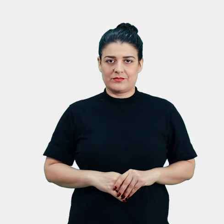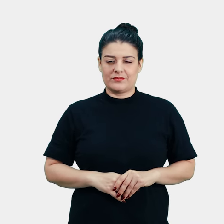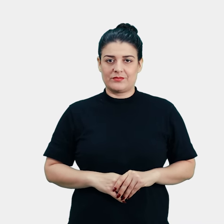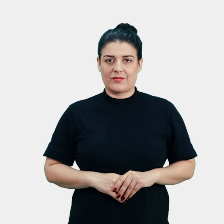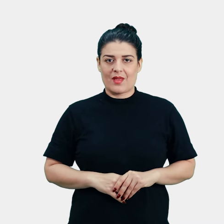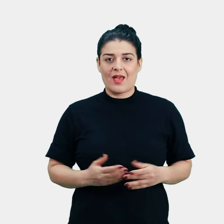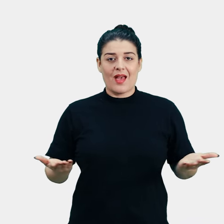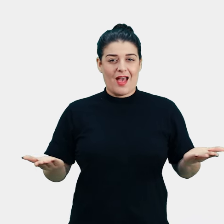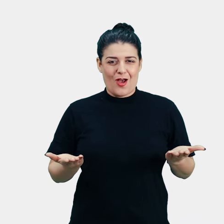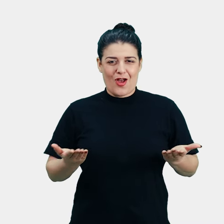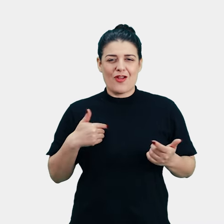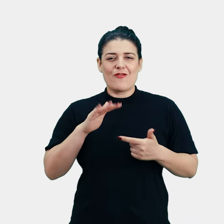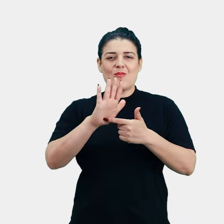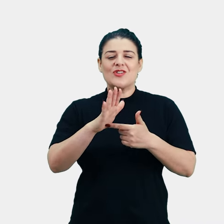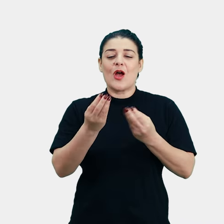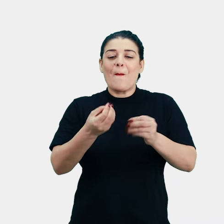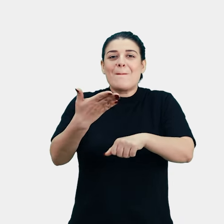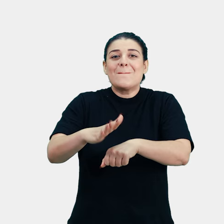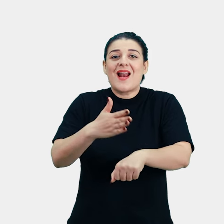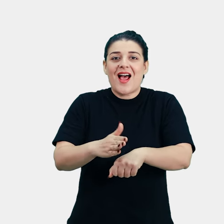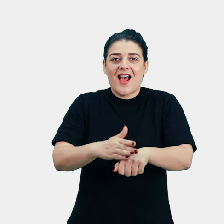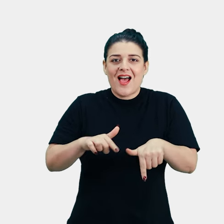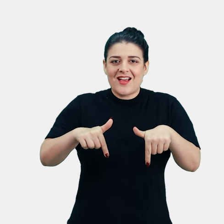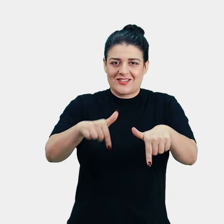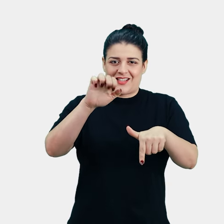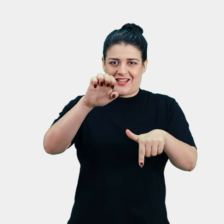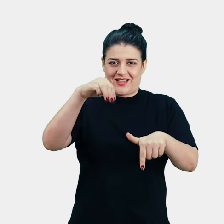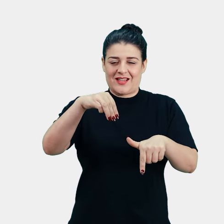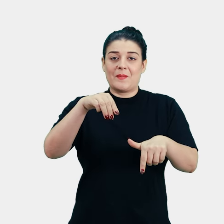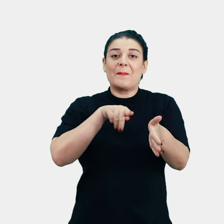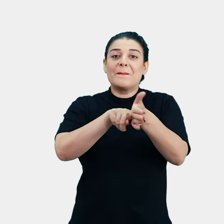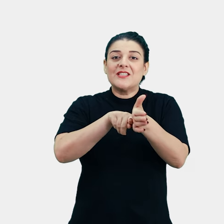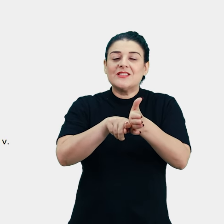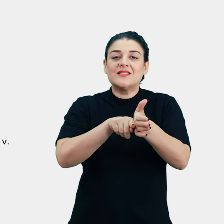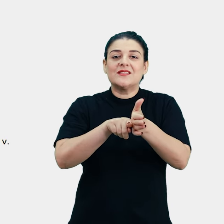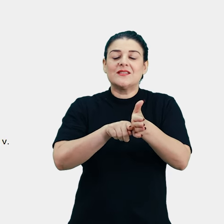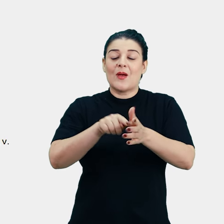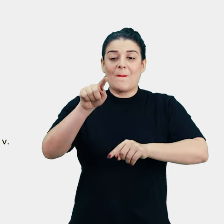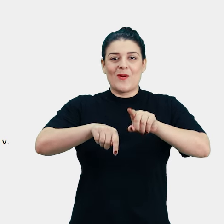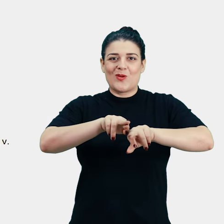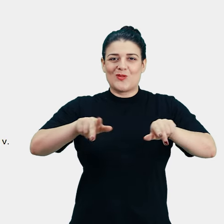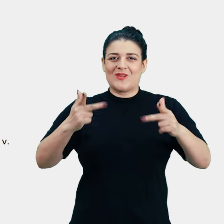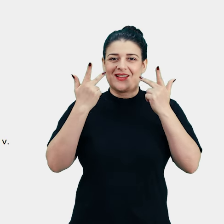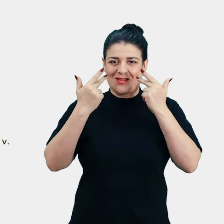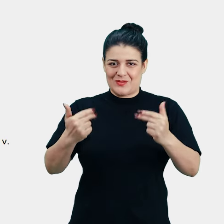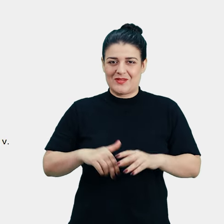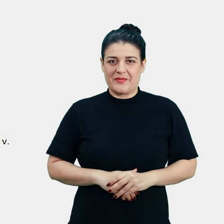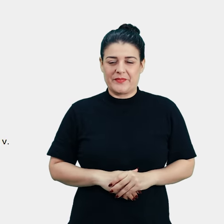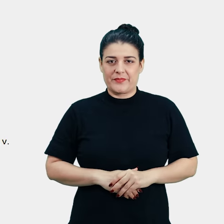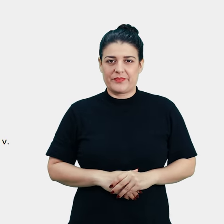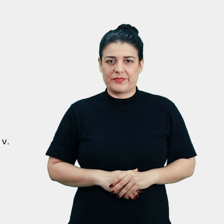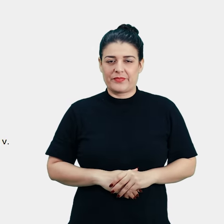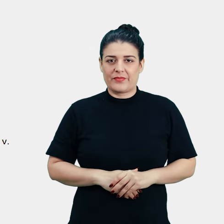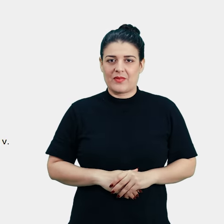Então, agora eu vou trazer algumas aplicações, tá? Da espectrometria de massas em pesquisas de produtos naturais. Então,